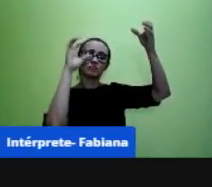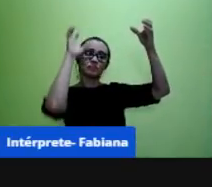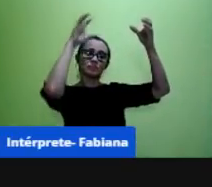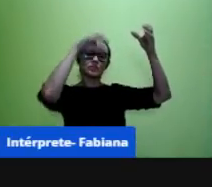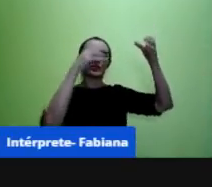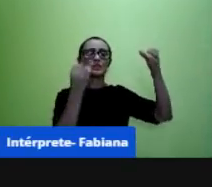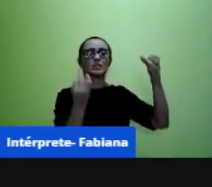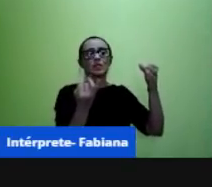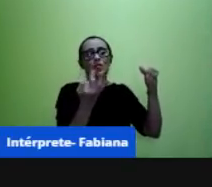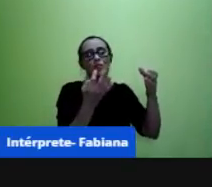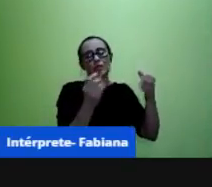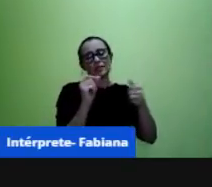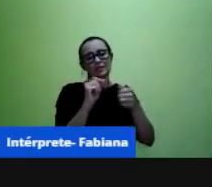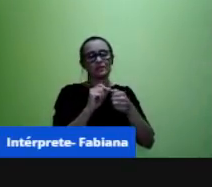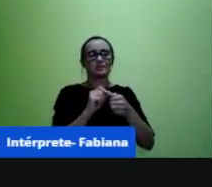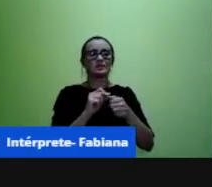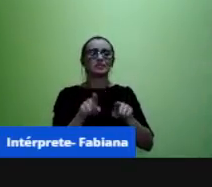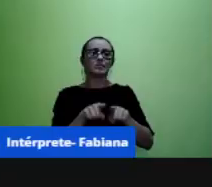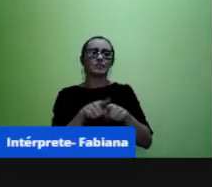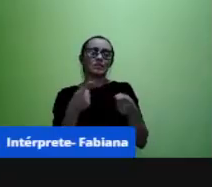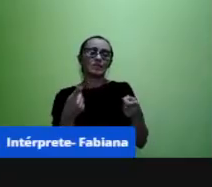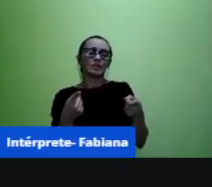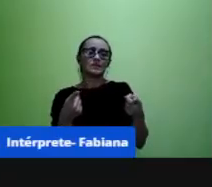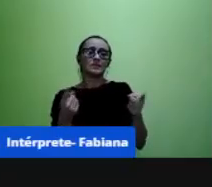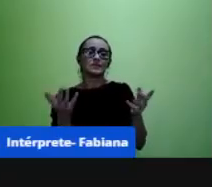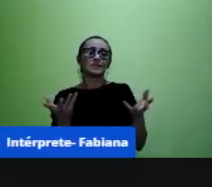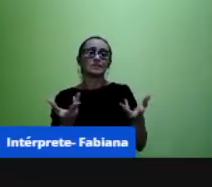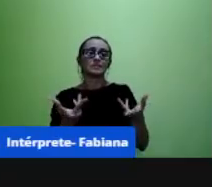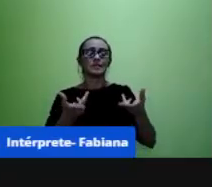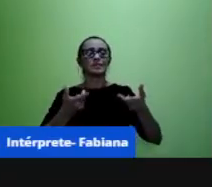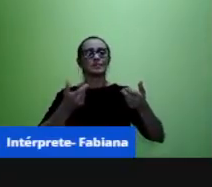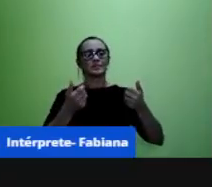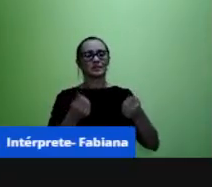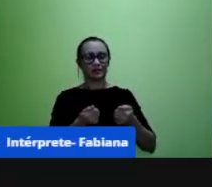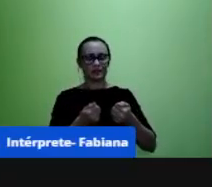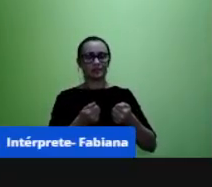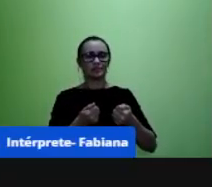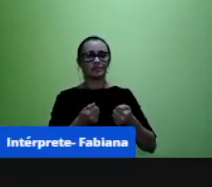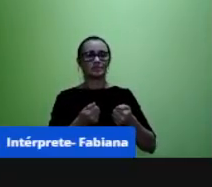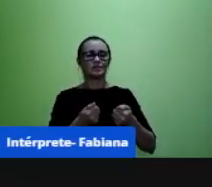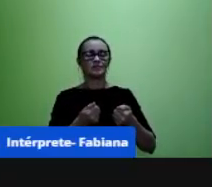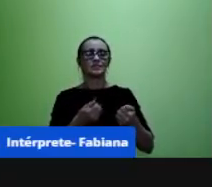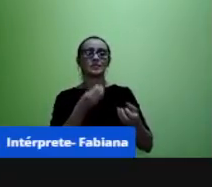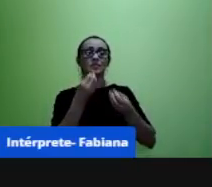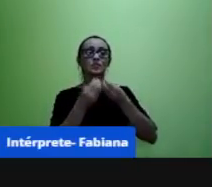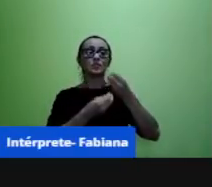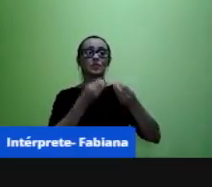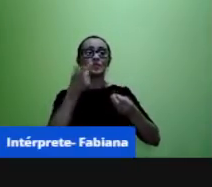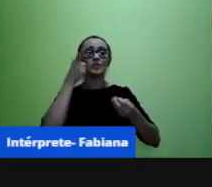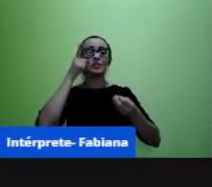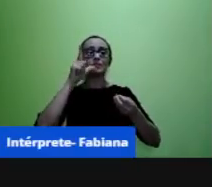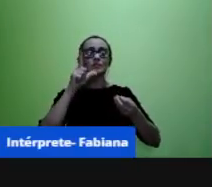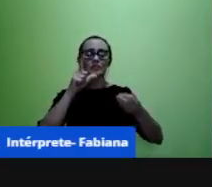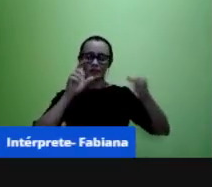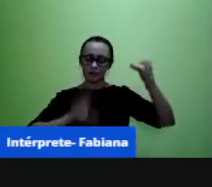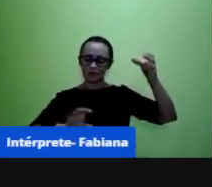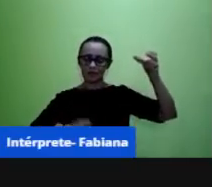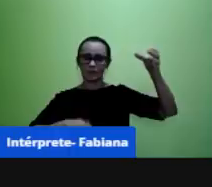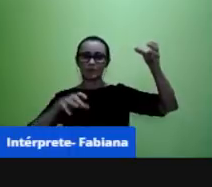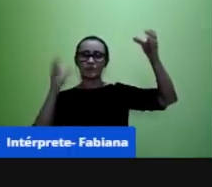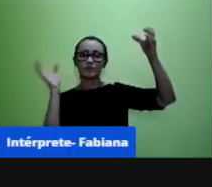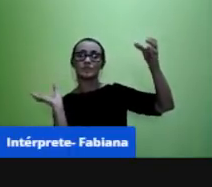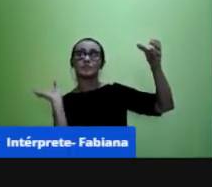da aprendizagem das habilidades para a realização da aprendizagem dessas cestas, ok?